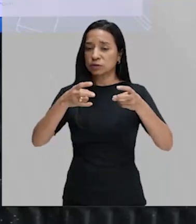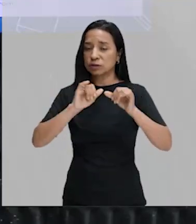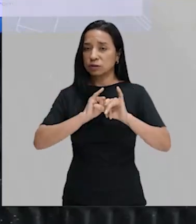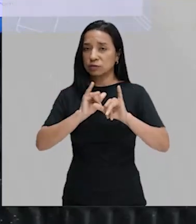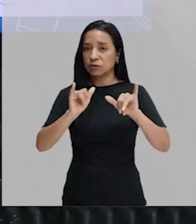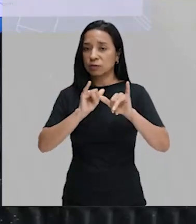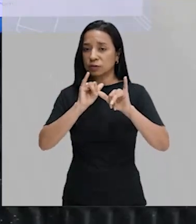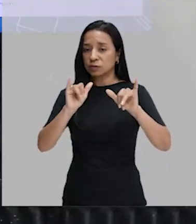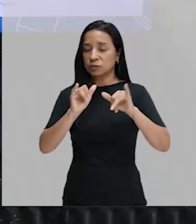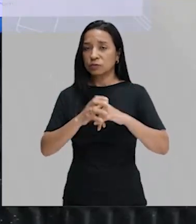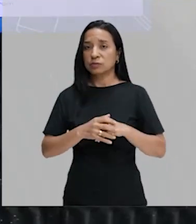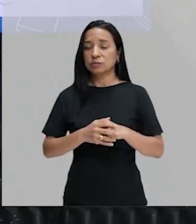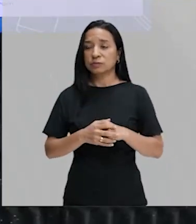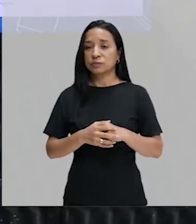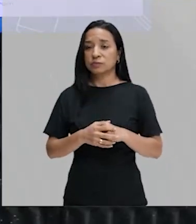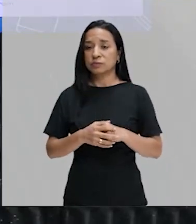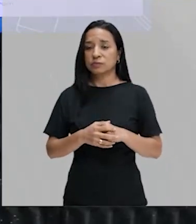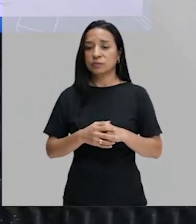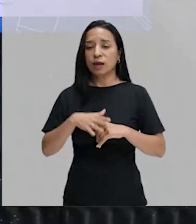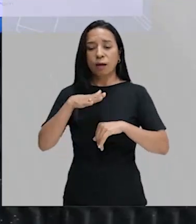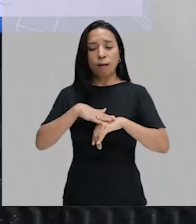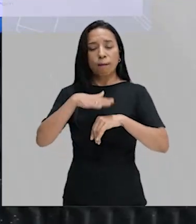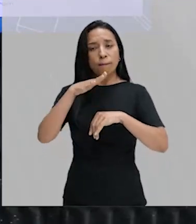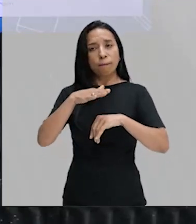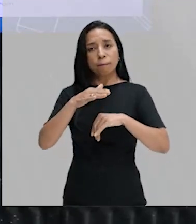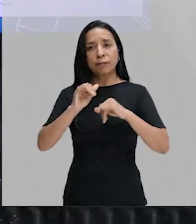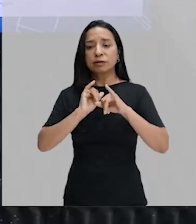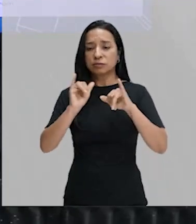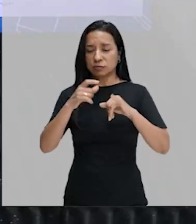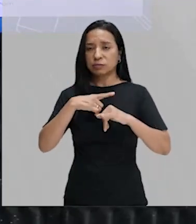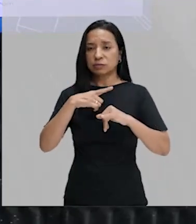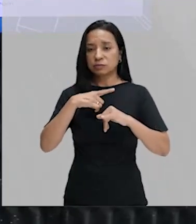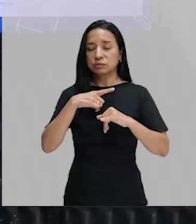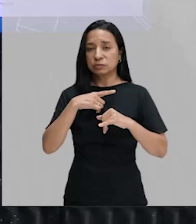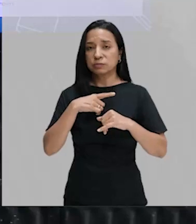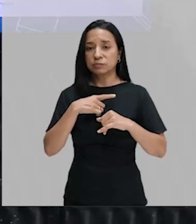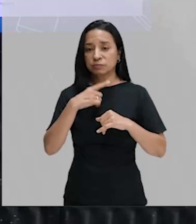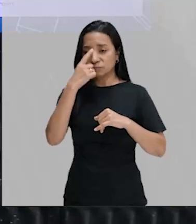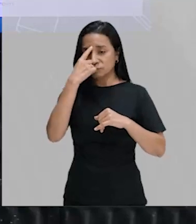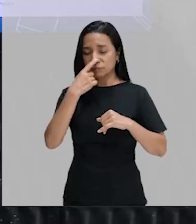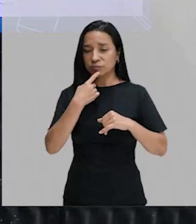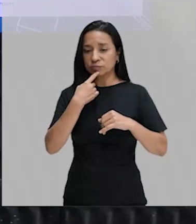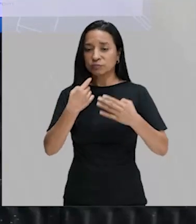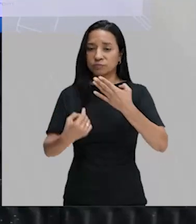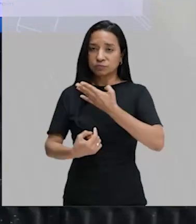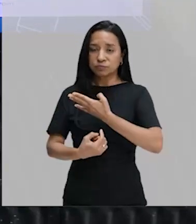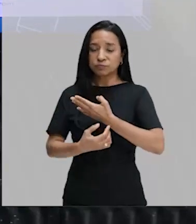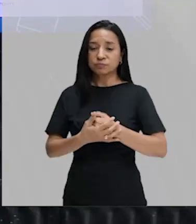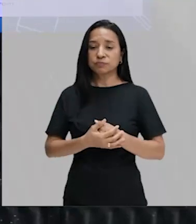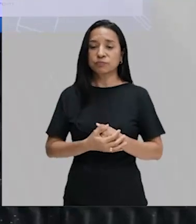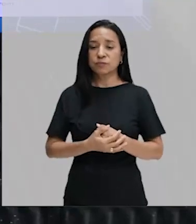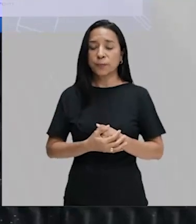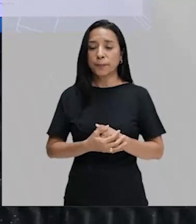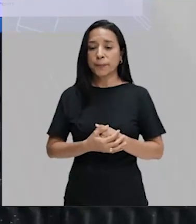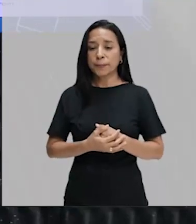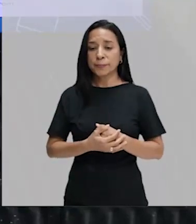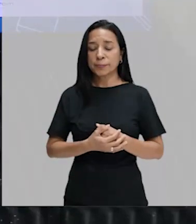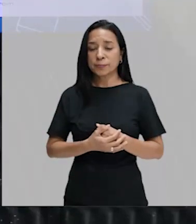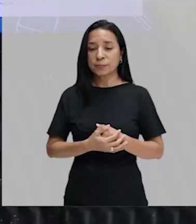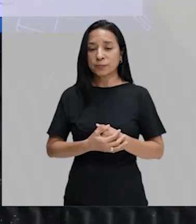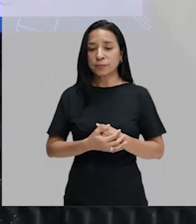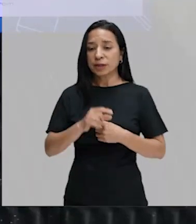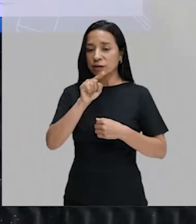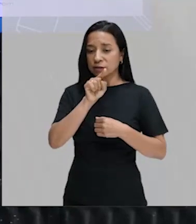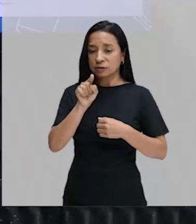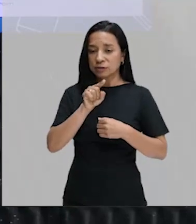informação que a gente pode extrair aqui? Olha, observa esse pombo azul. Ele é o quê? Qual é o genótipo dele?